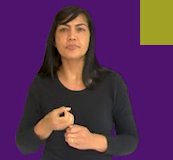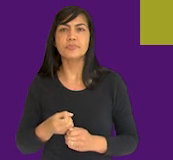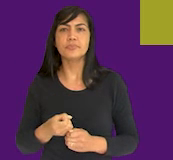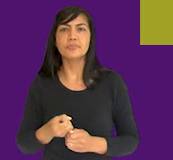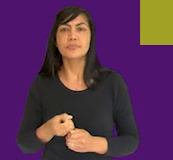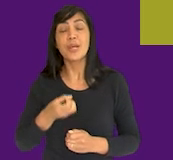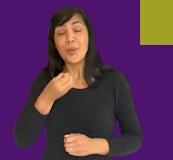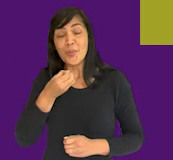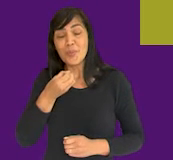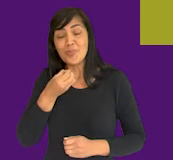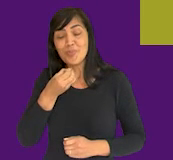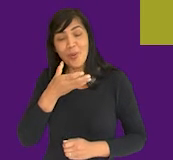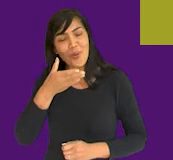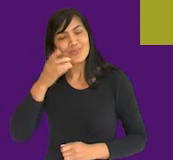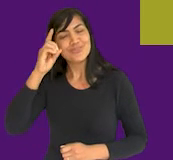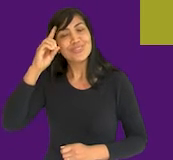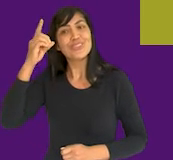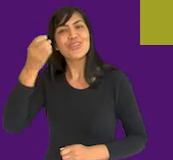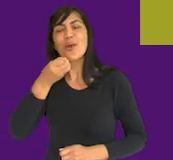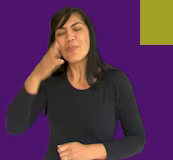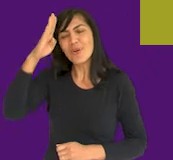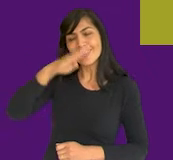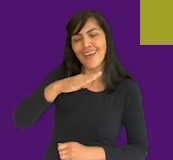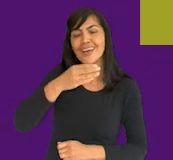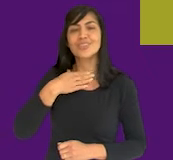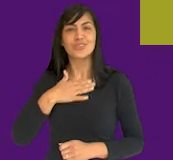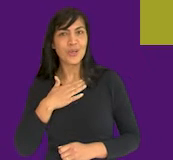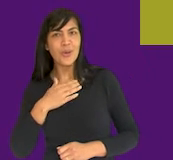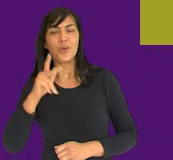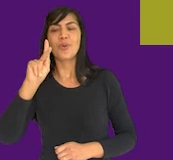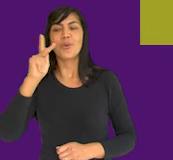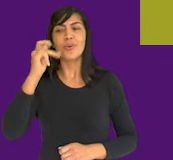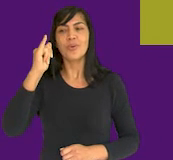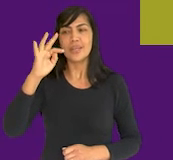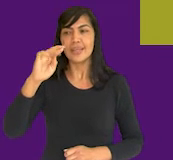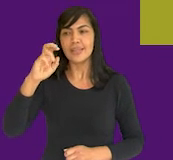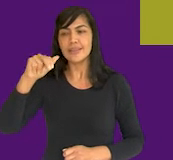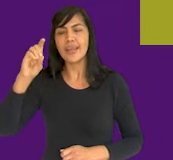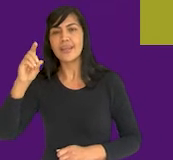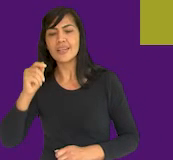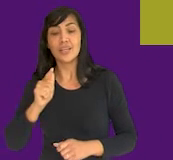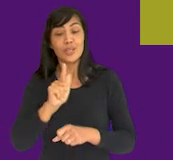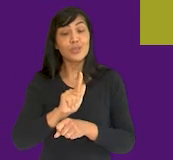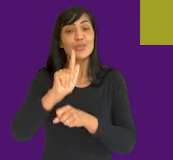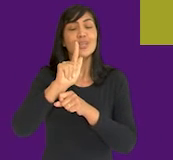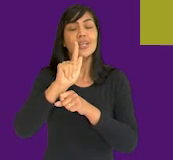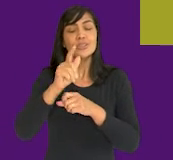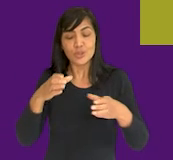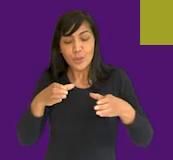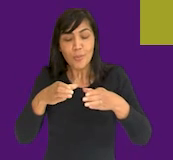margem do rio Olá boa tarde bom dia a todos aqui é o hendra patel sou o gerente desse centro